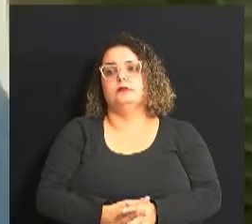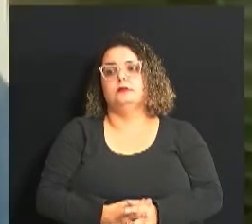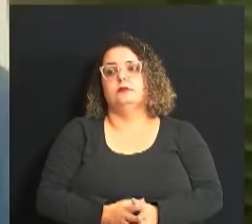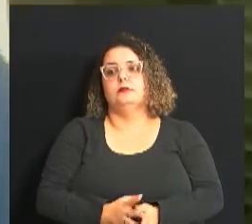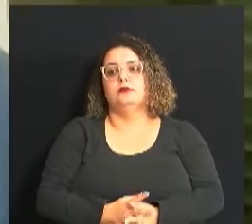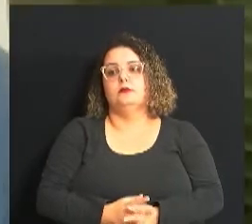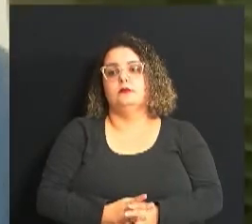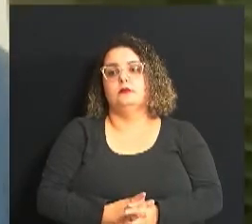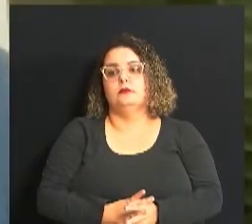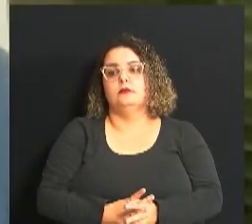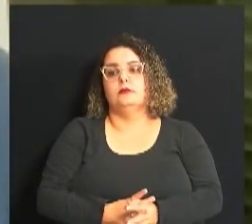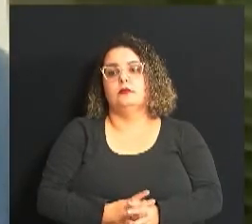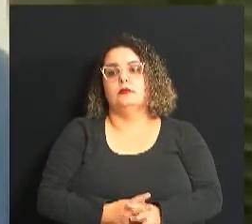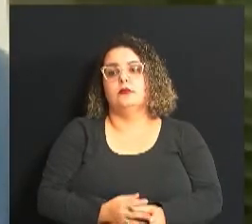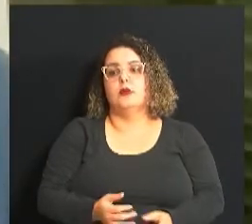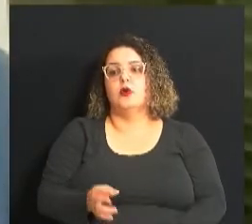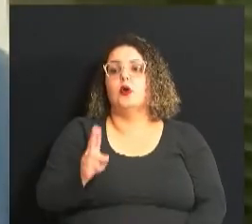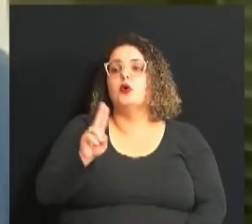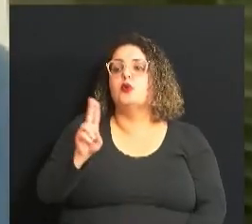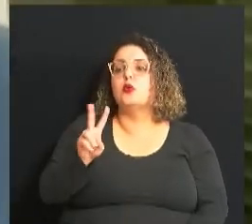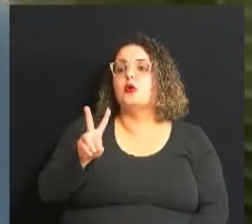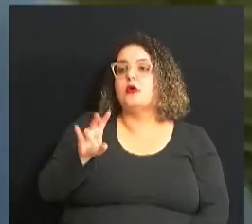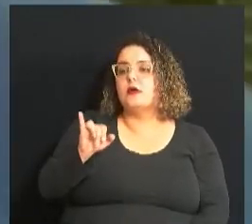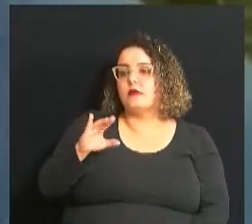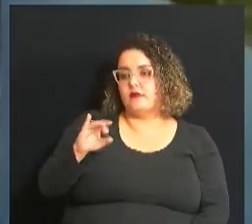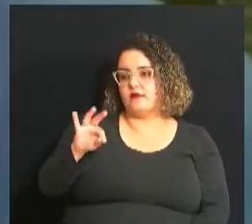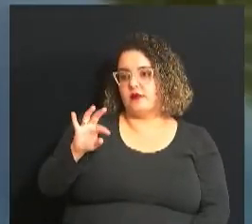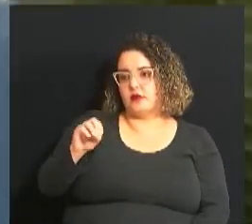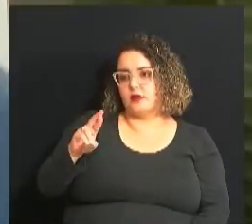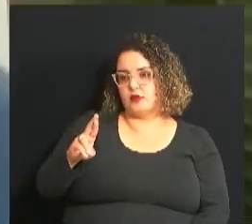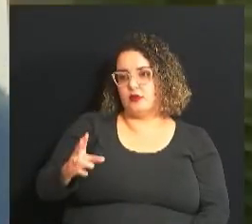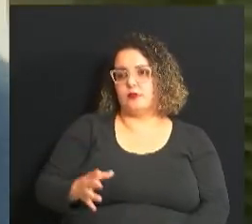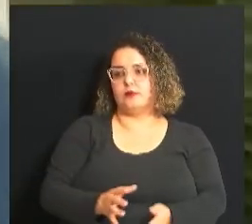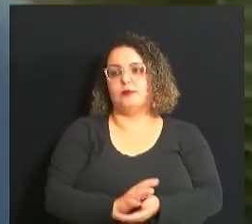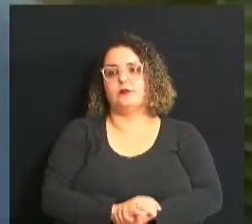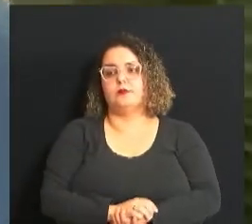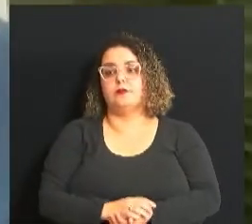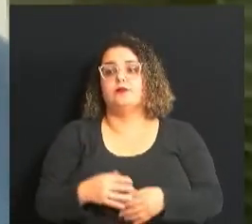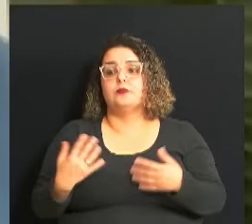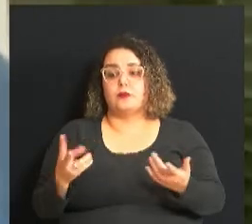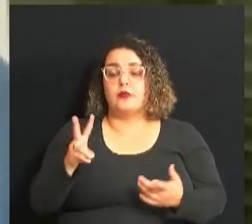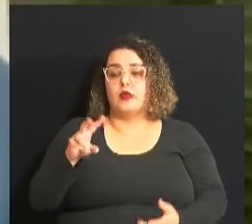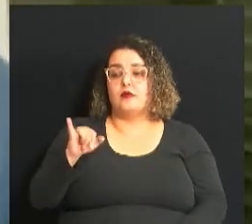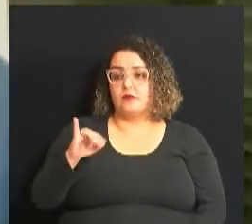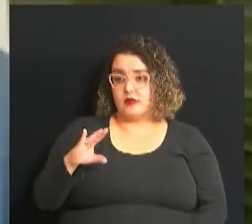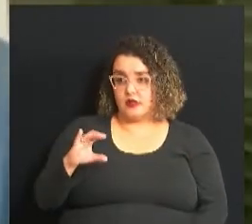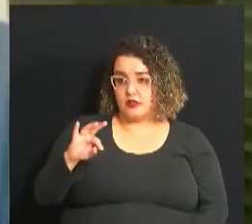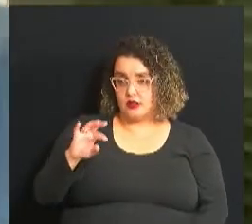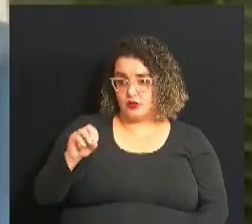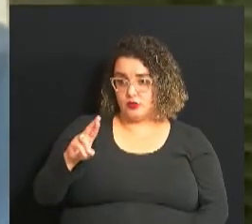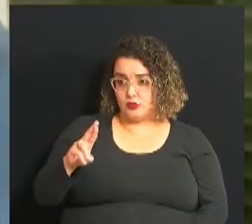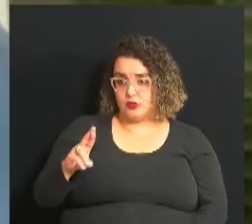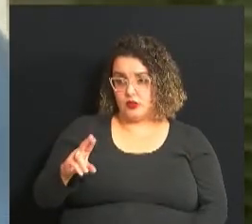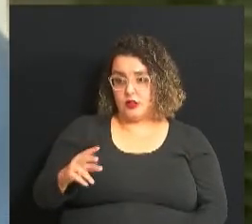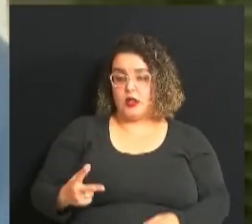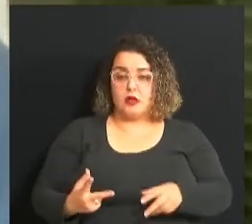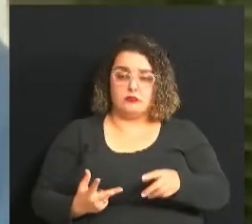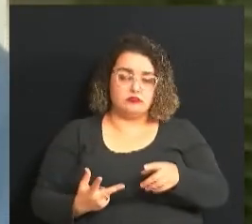Desculpa, qual é o nome dele mesmo? O Vitor do bairro Botafogo. Vitor, a cirurgia é uma